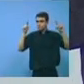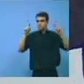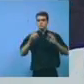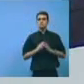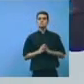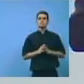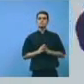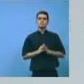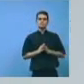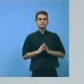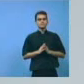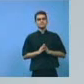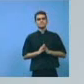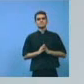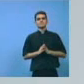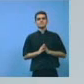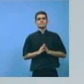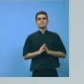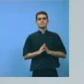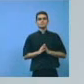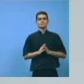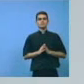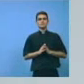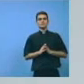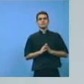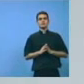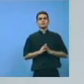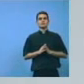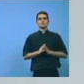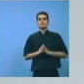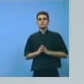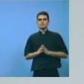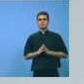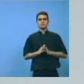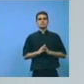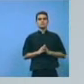Daí a gente já dá de conseguir pegar um pouco o nível dessa oração.